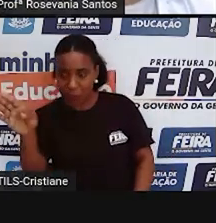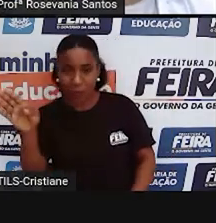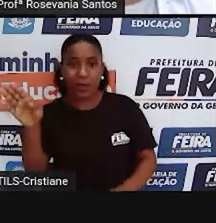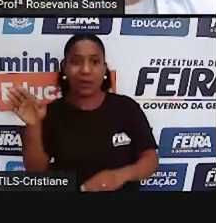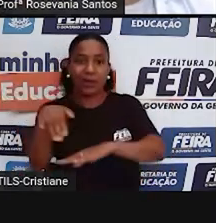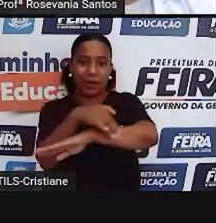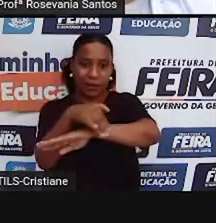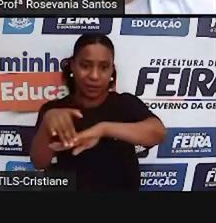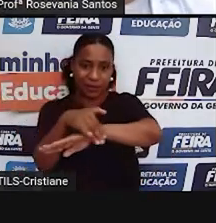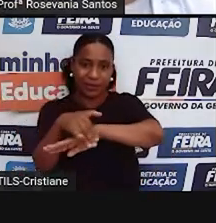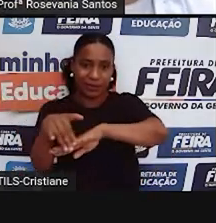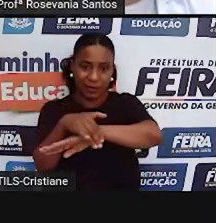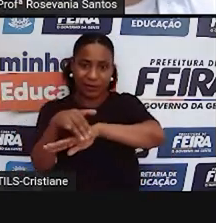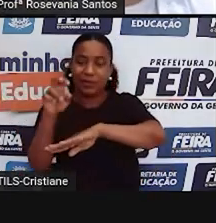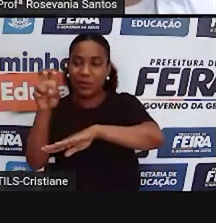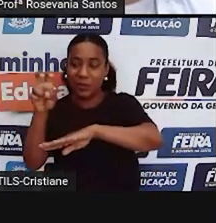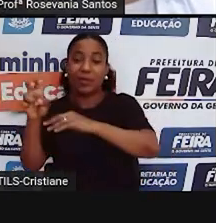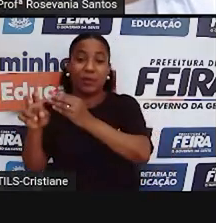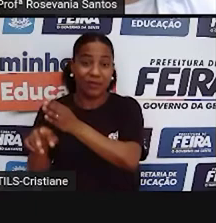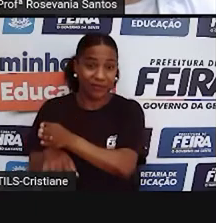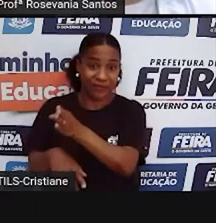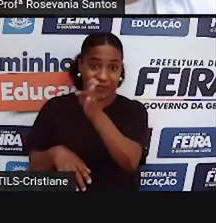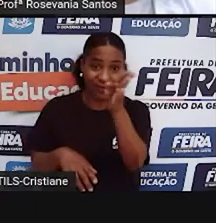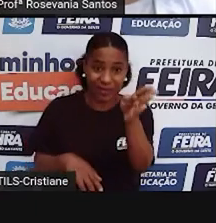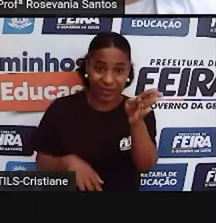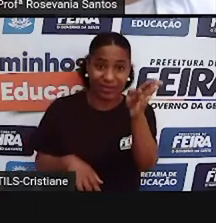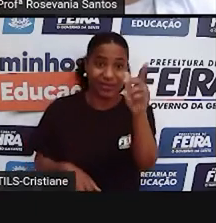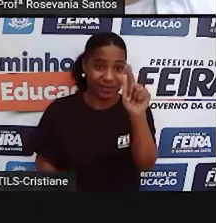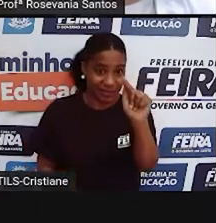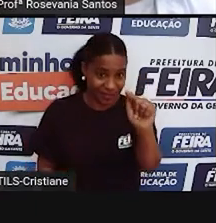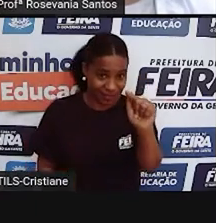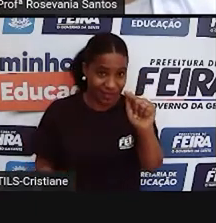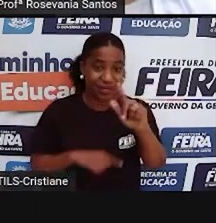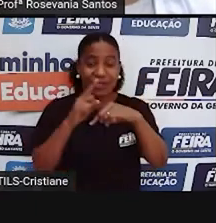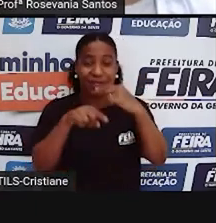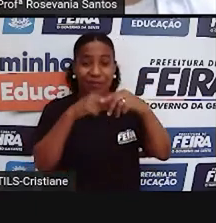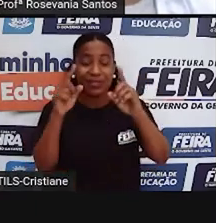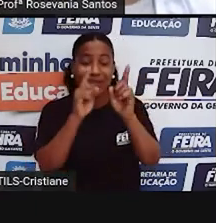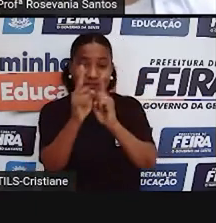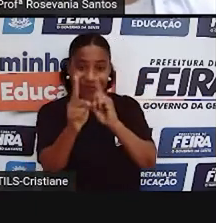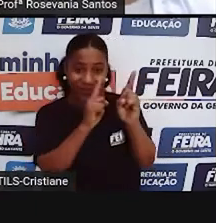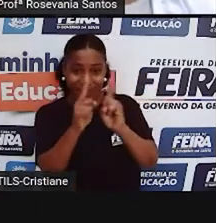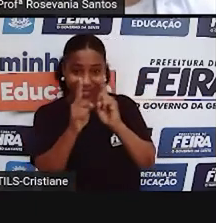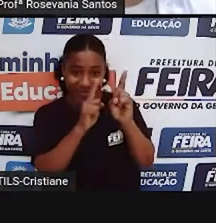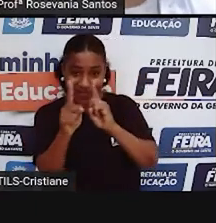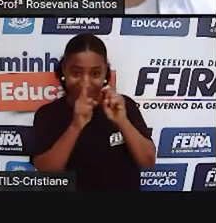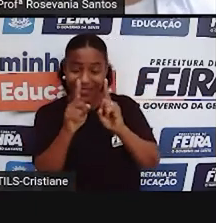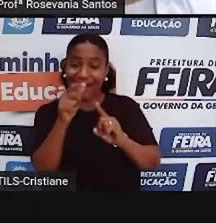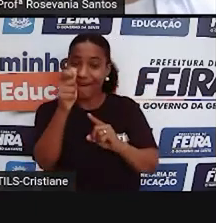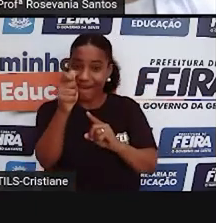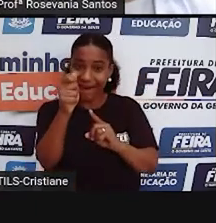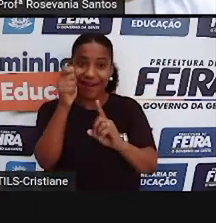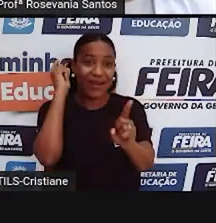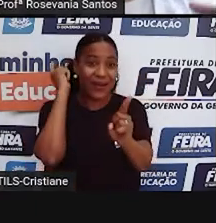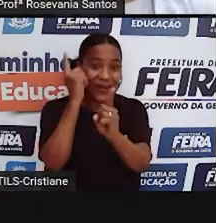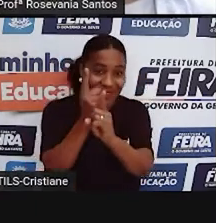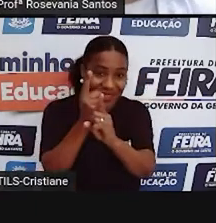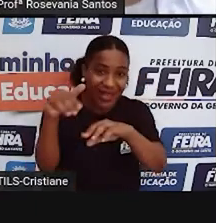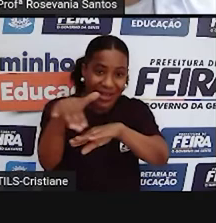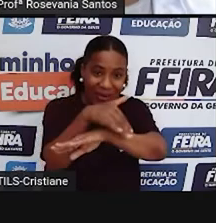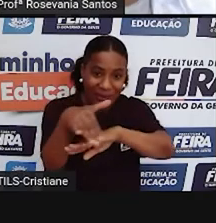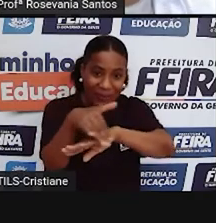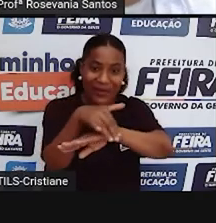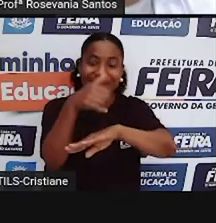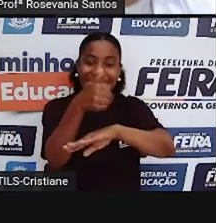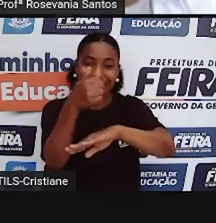depois você vai cruzar a rua 7, vai na avenida A ali, você vai entrar na rua 13. A gente, né,